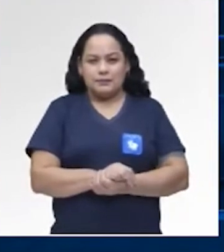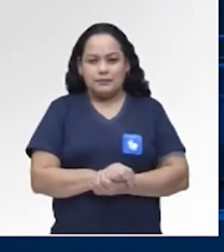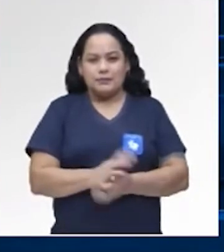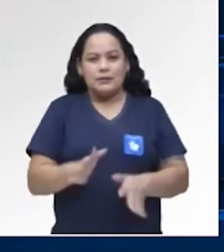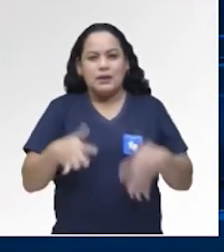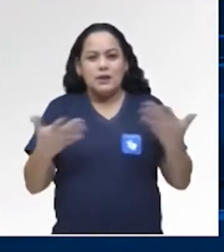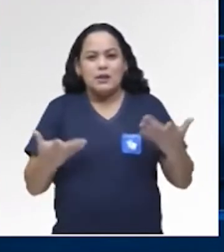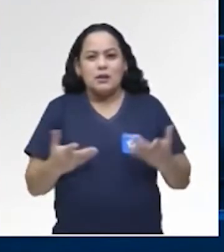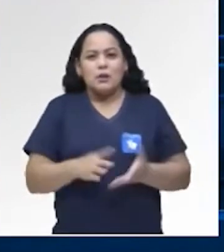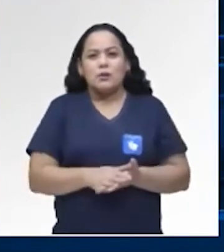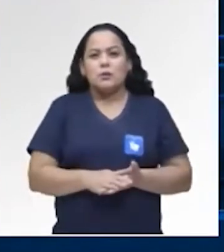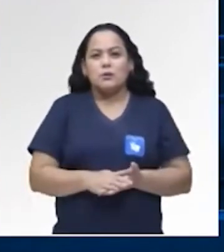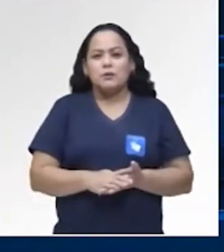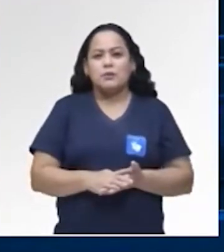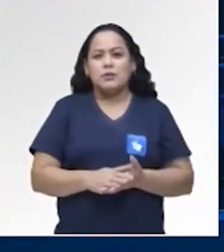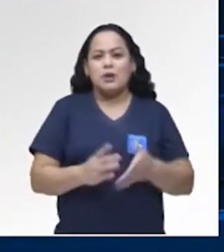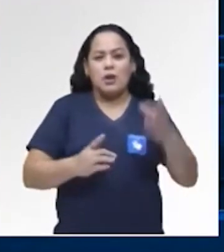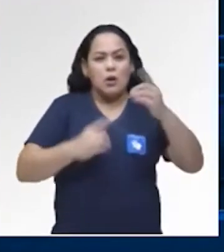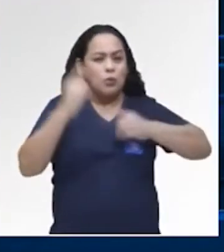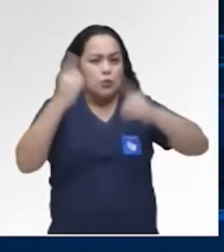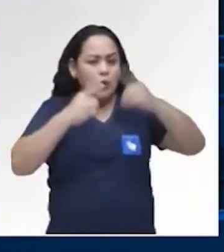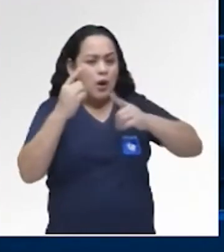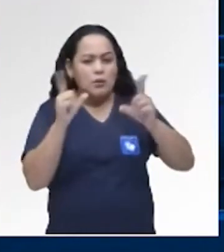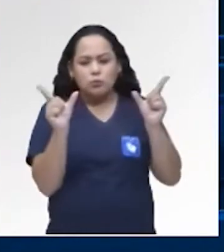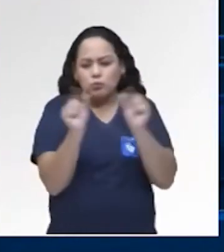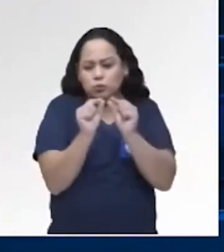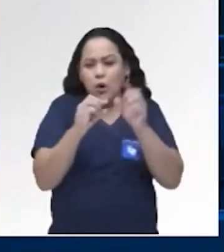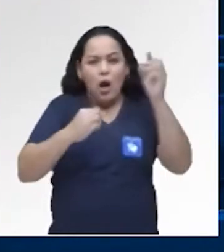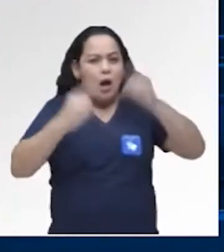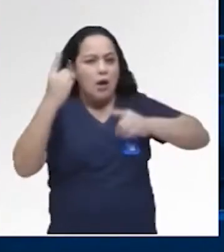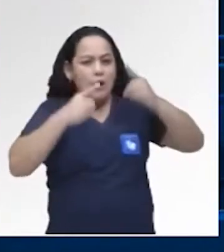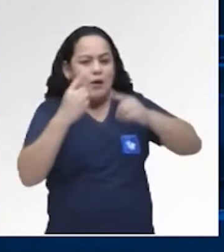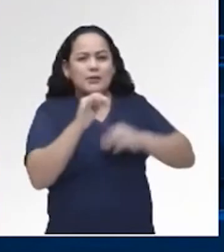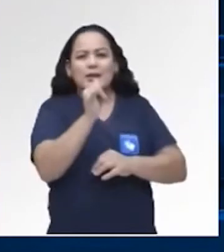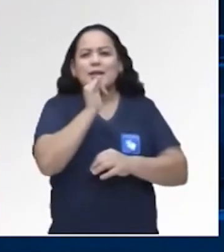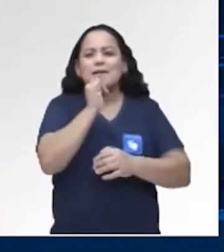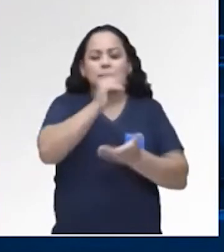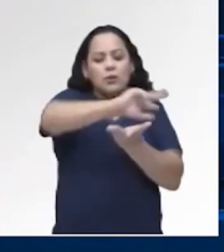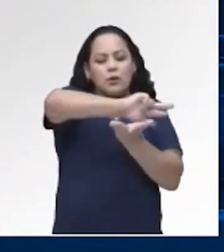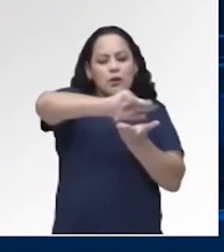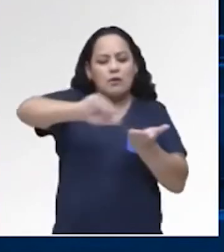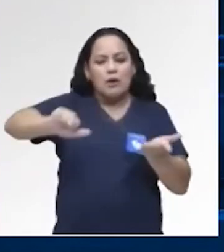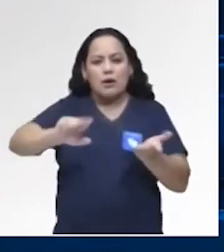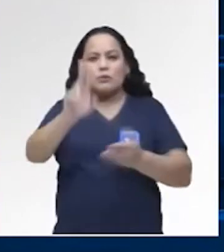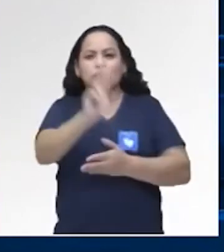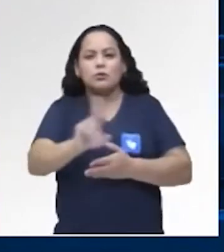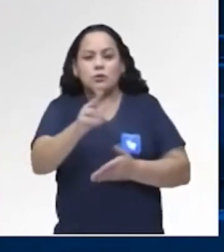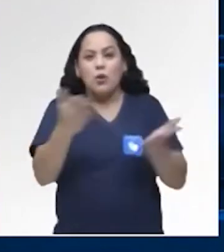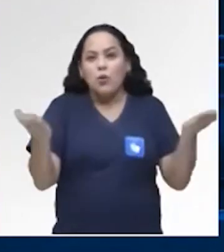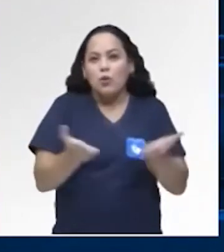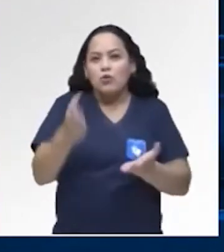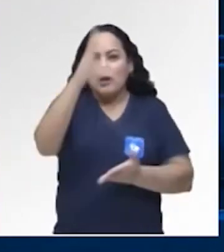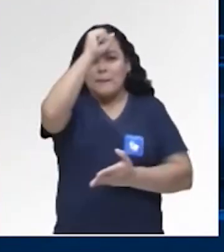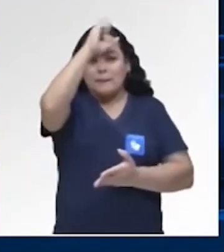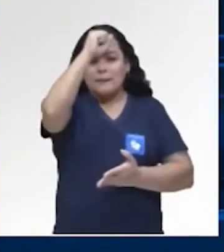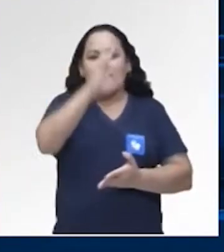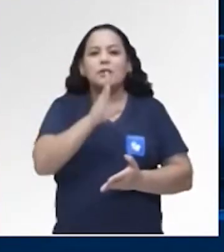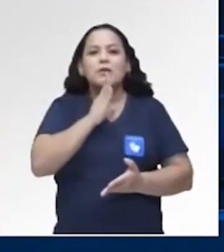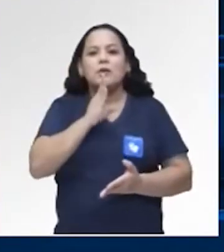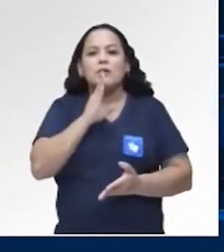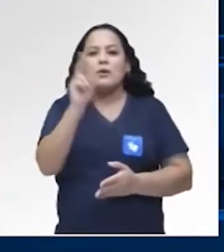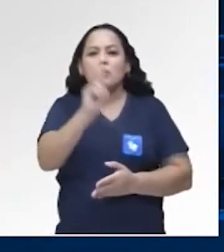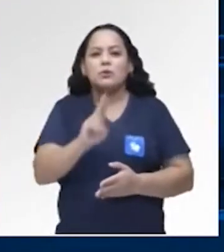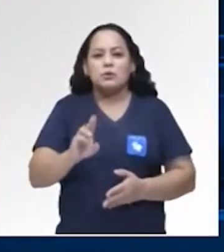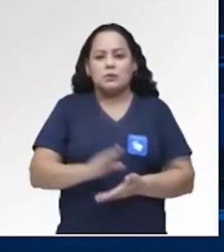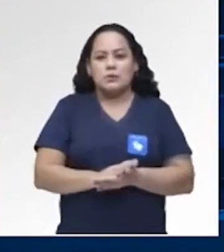Então, é um pequeno dialogue, né, um short dialogue, que traz aí vários exemplos aí que nós vamos trabalhar na aula de hoje, que é a